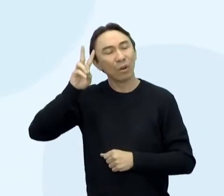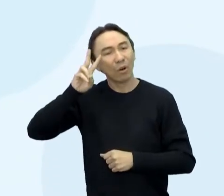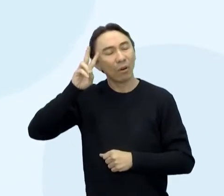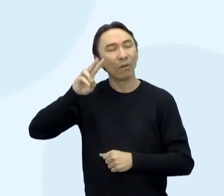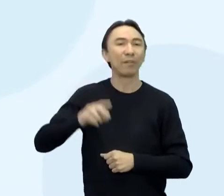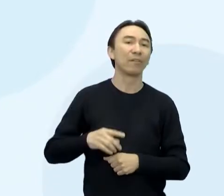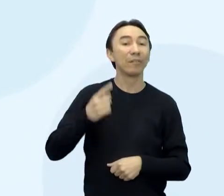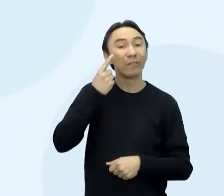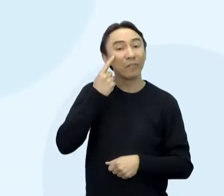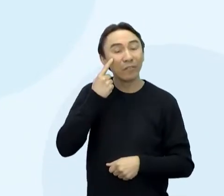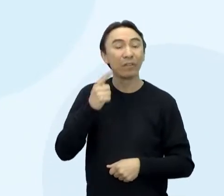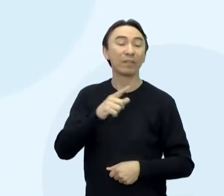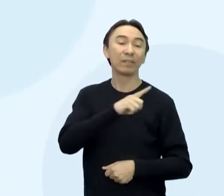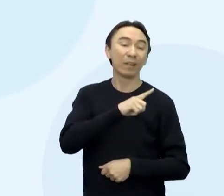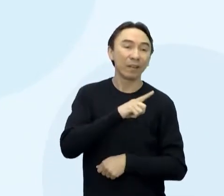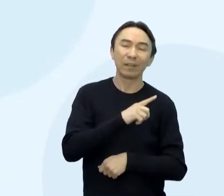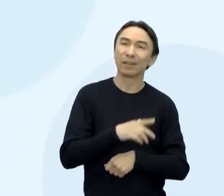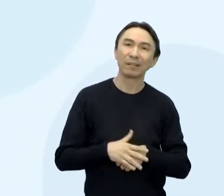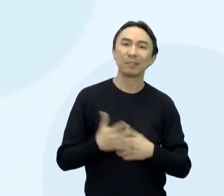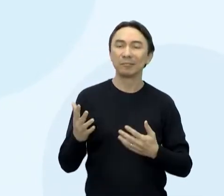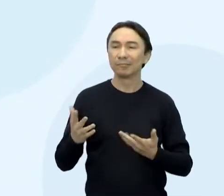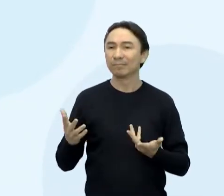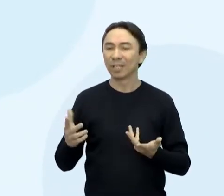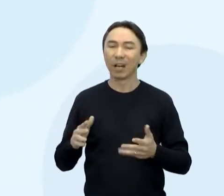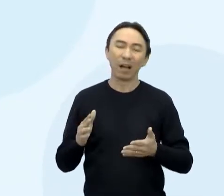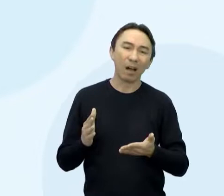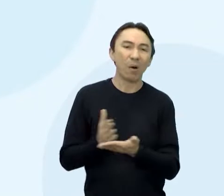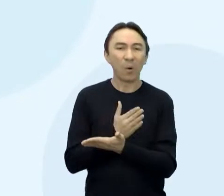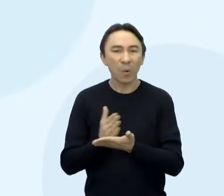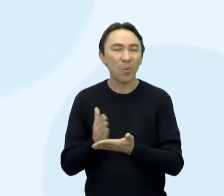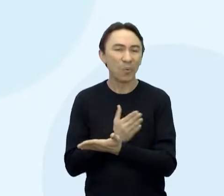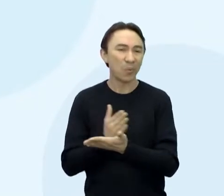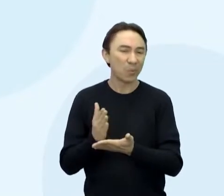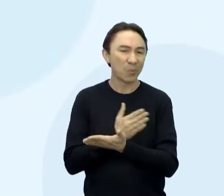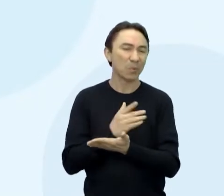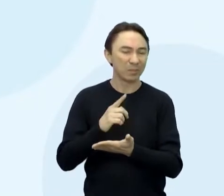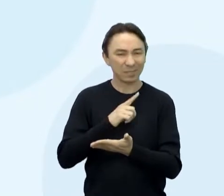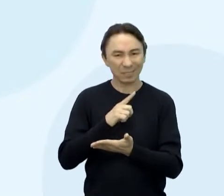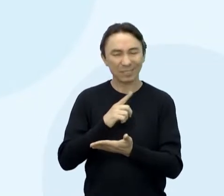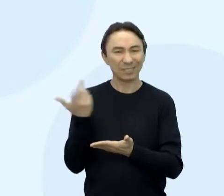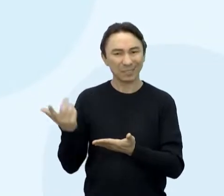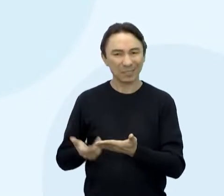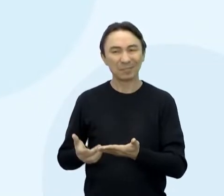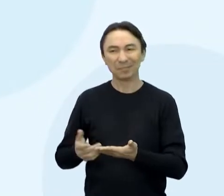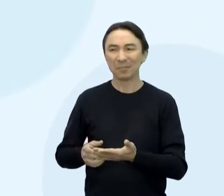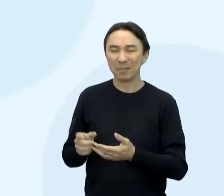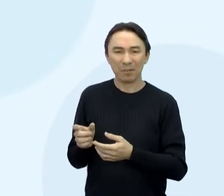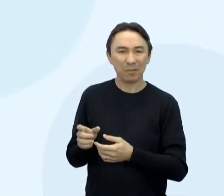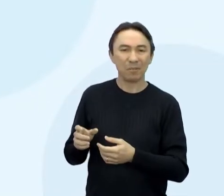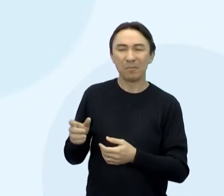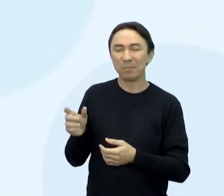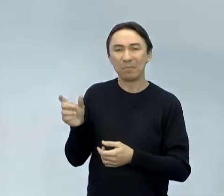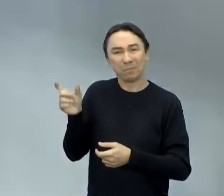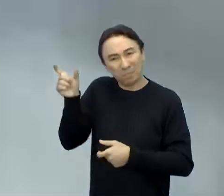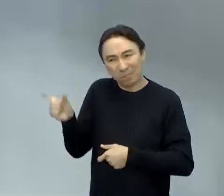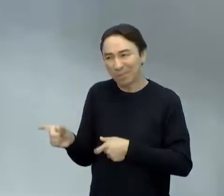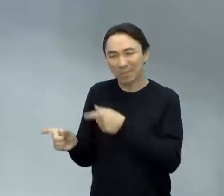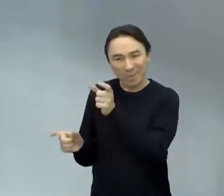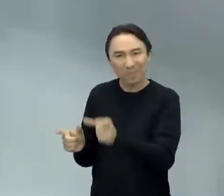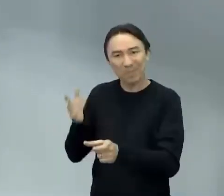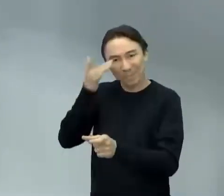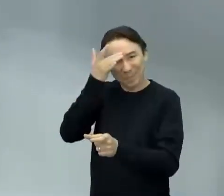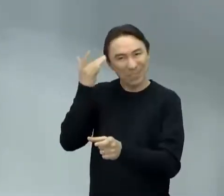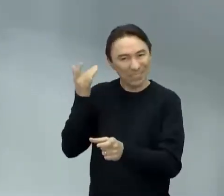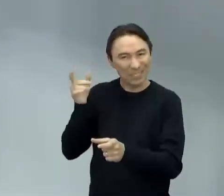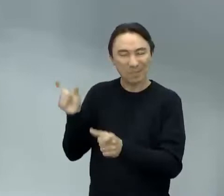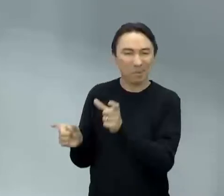das características, né, de alguns componentes, né, indivíduos aí das realezas, e aí a gente